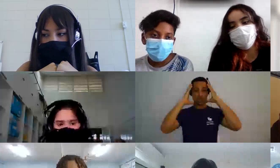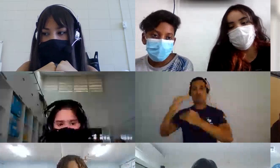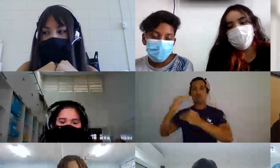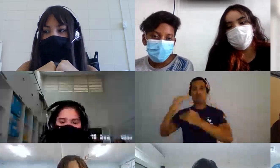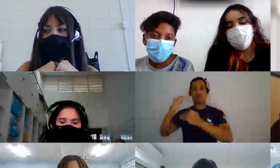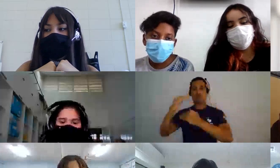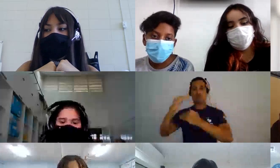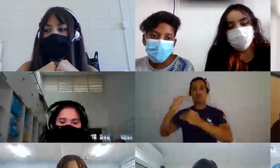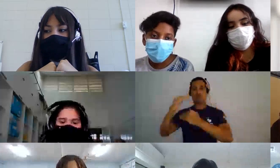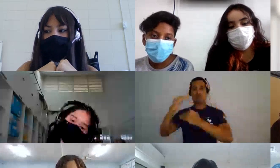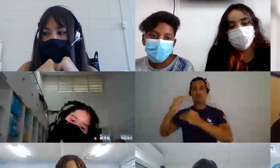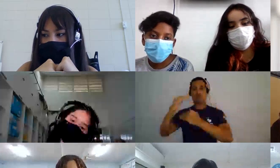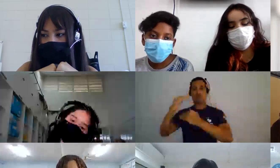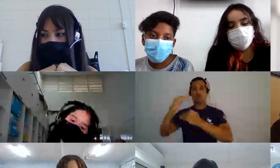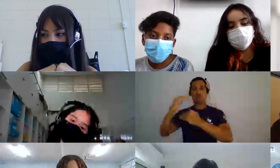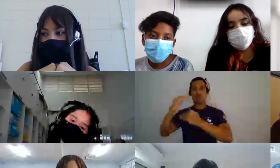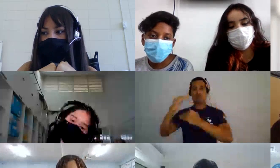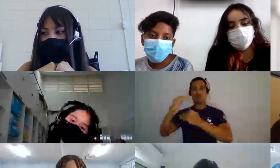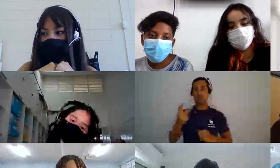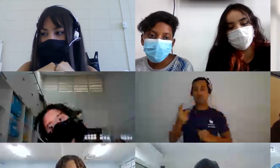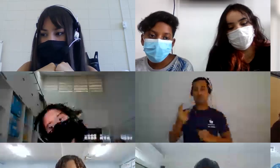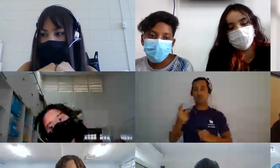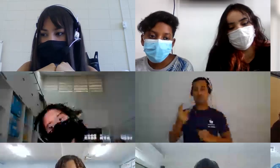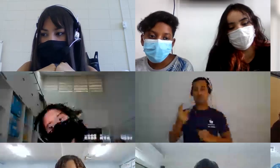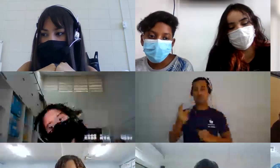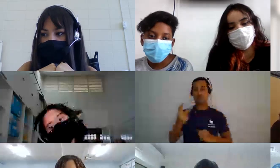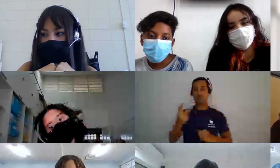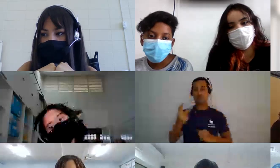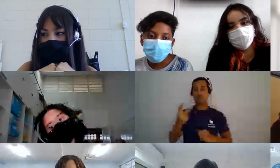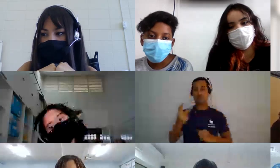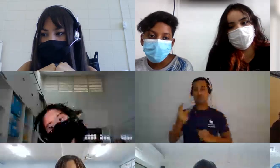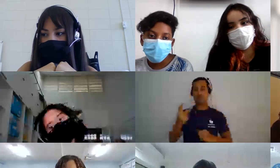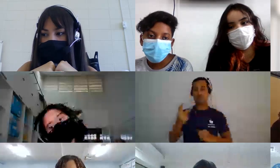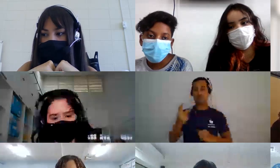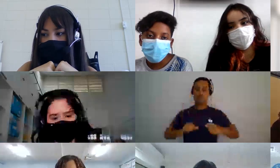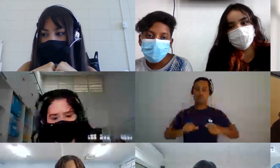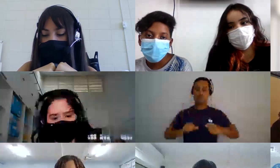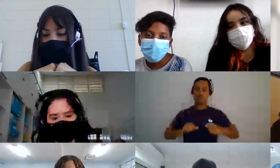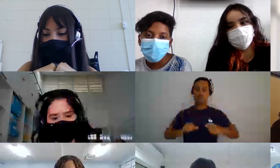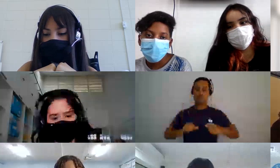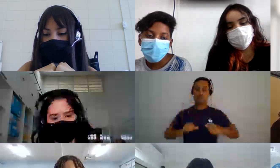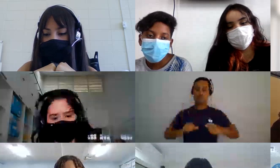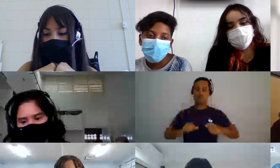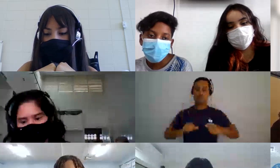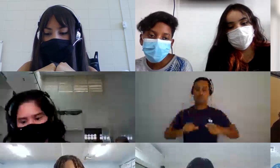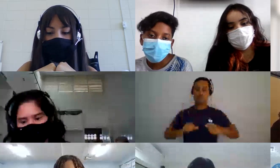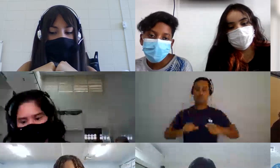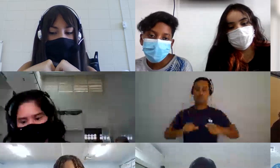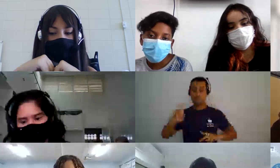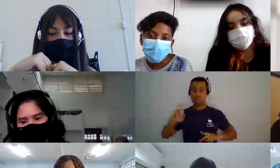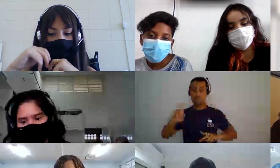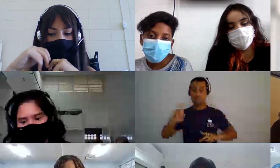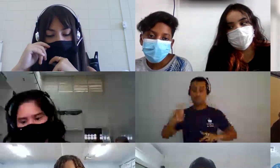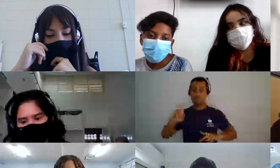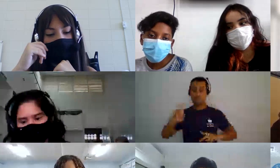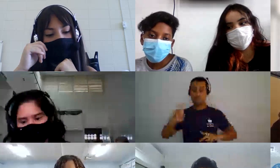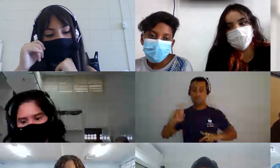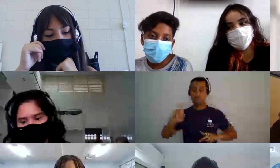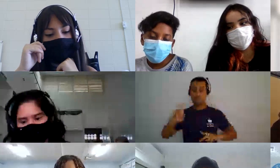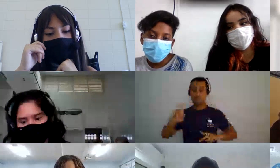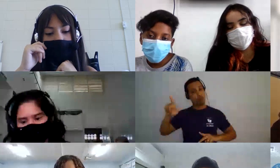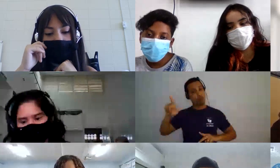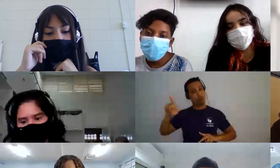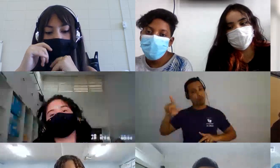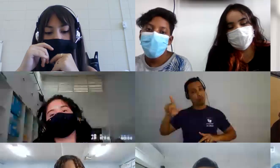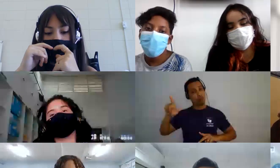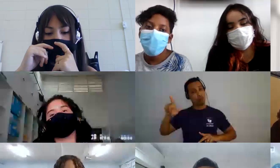São duas coisas diferentes. Uma coisa é seu corpo se modificar, seu corpo se transformar, e a outra coisa é o